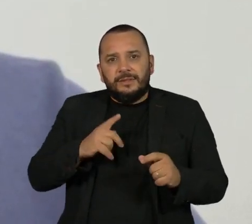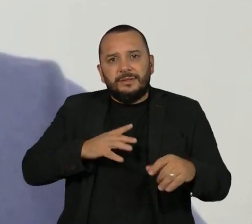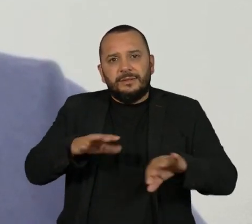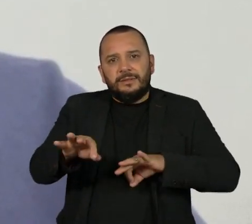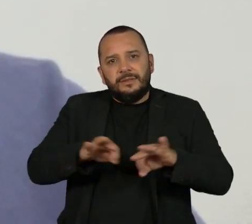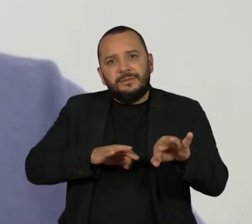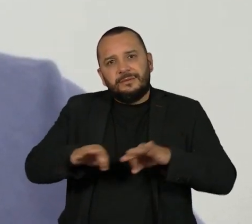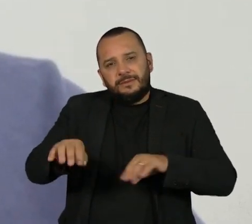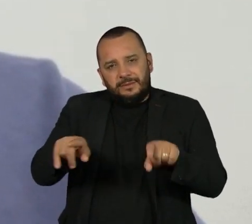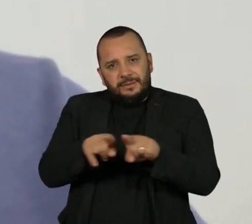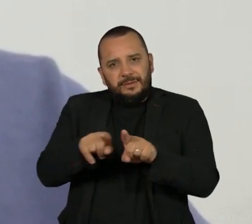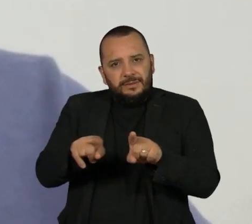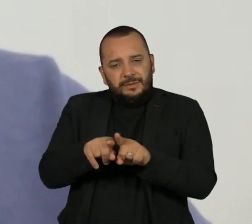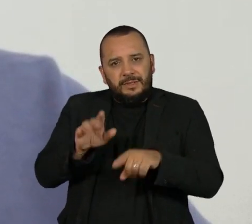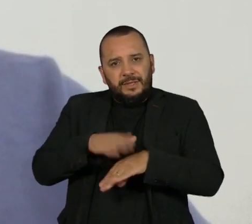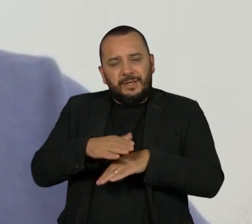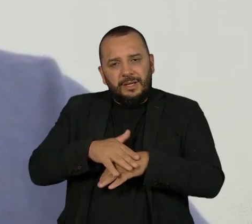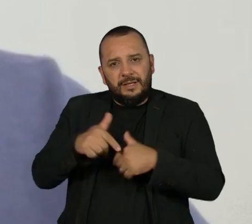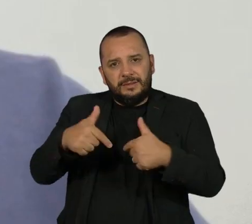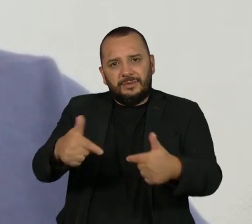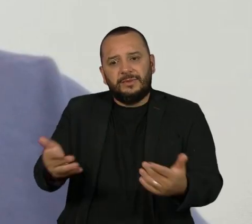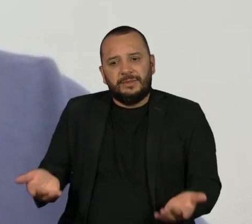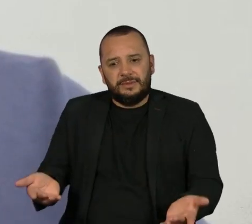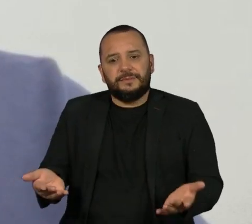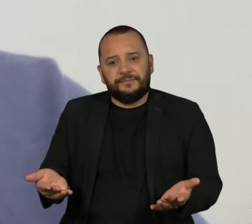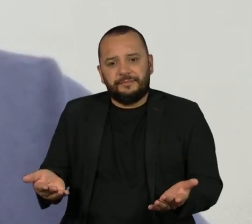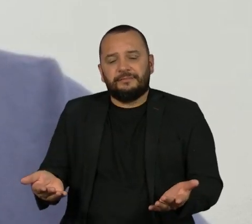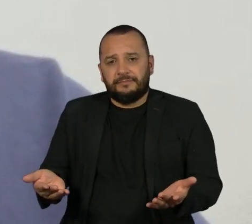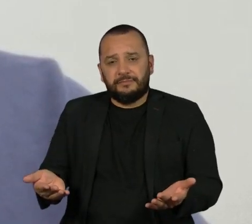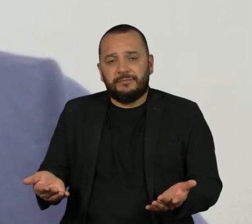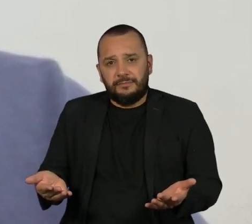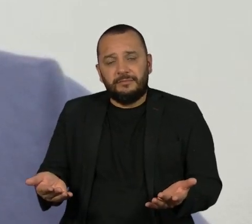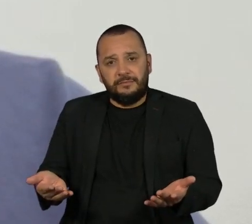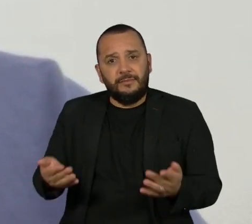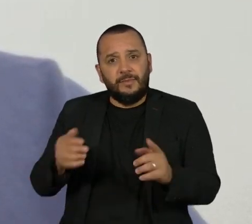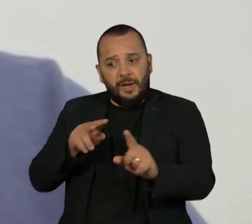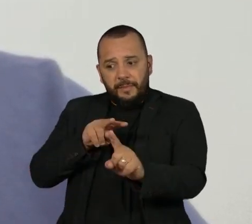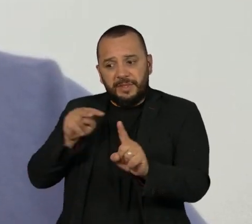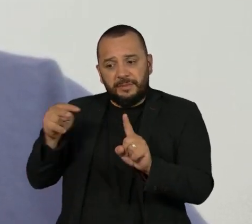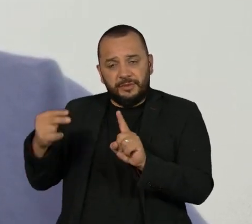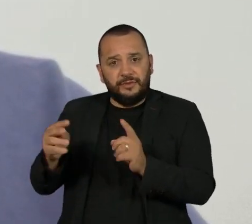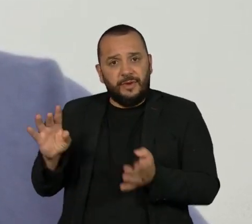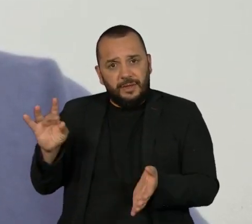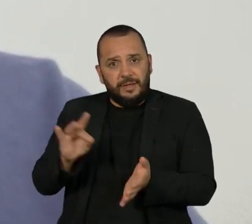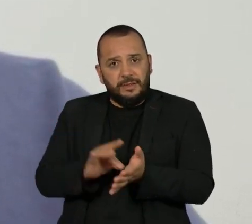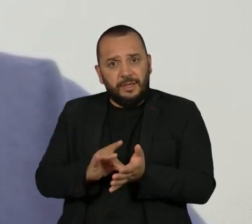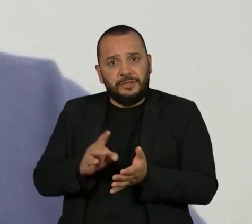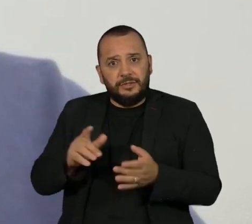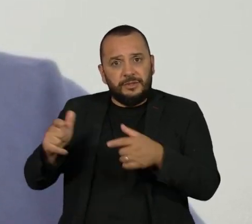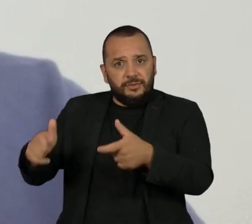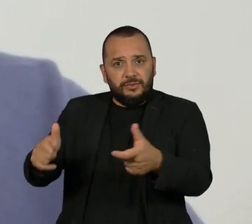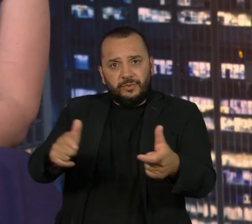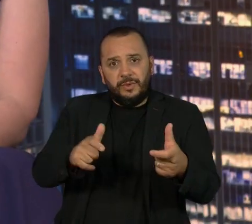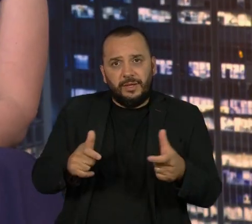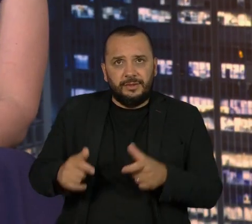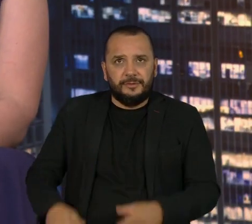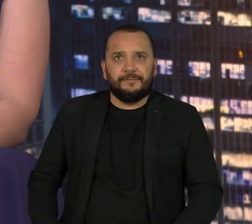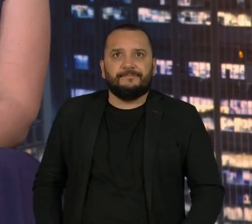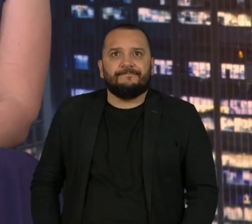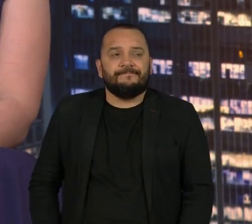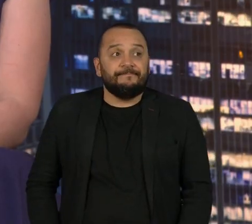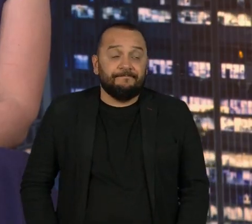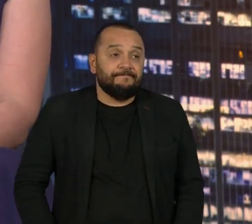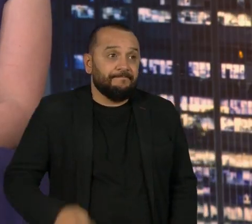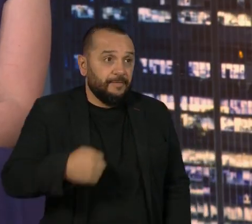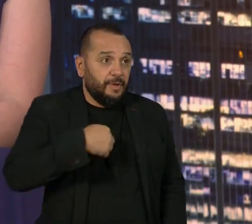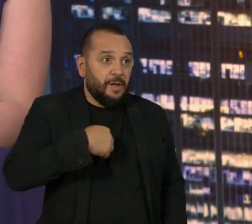e projetos com um olhar focado na realidade regional, né? Annelise, eu achei